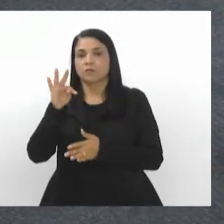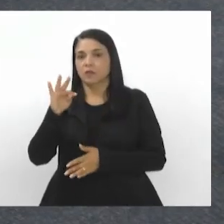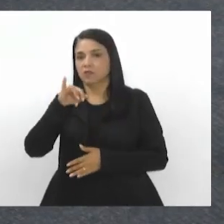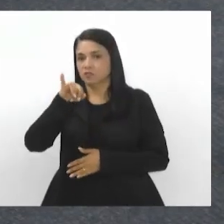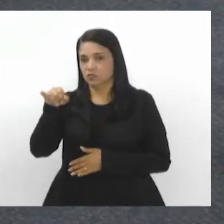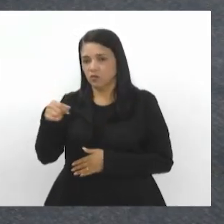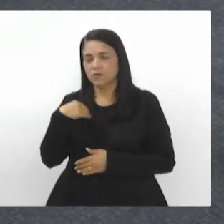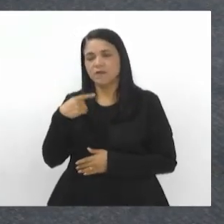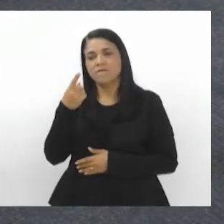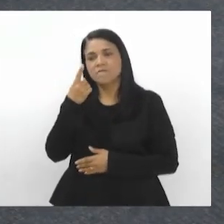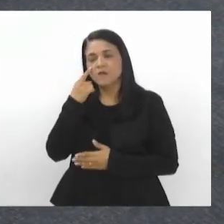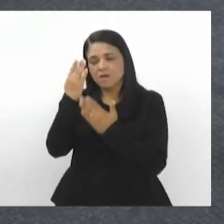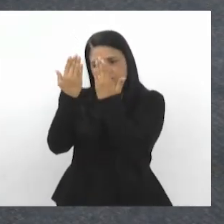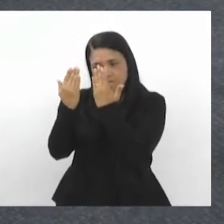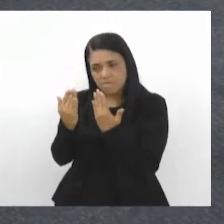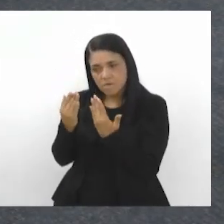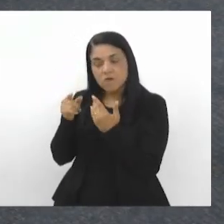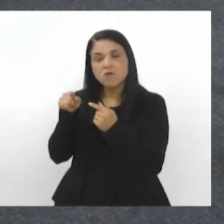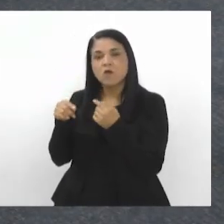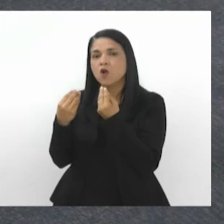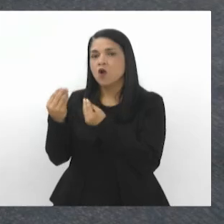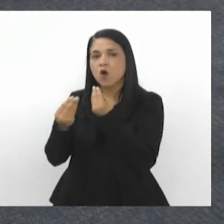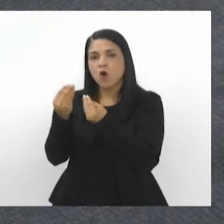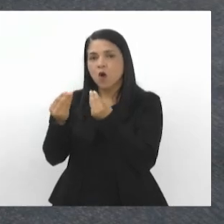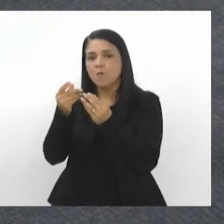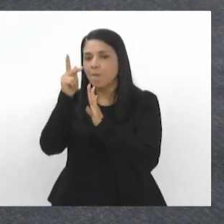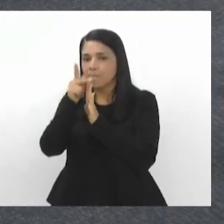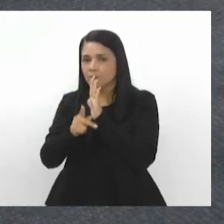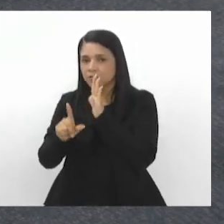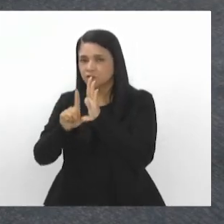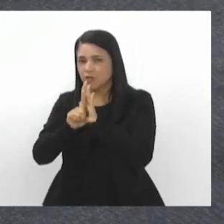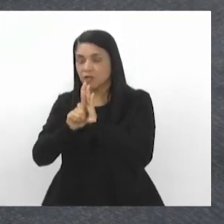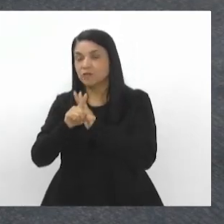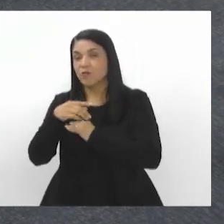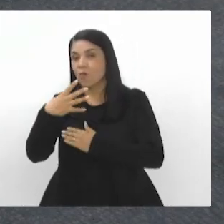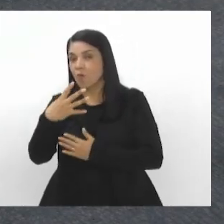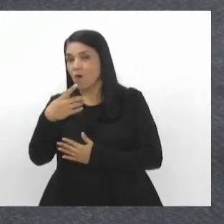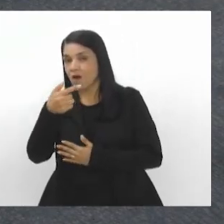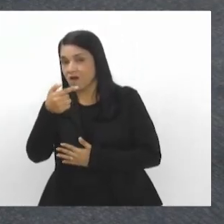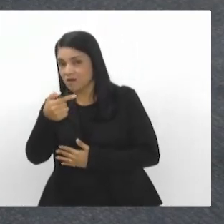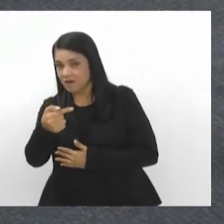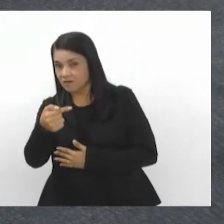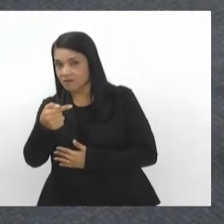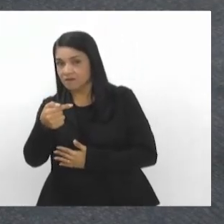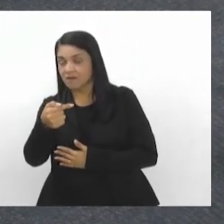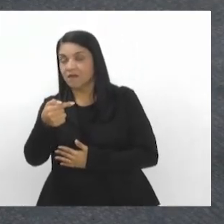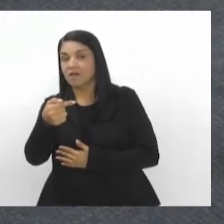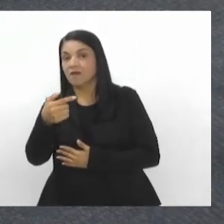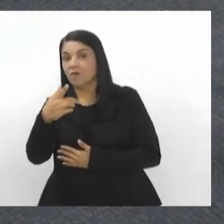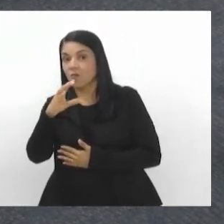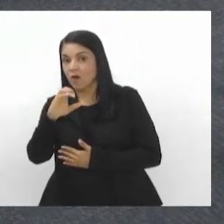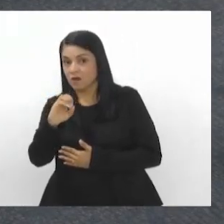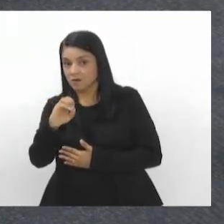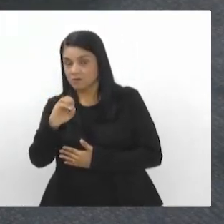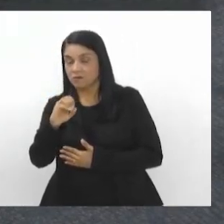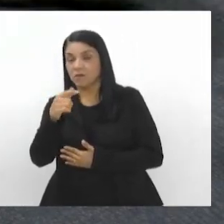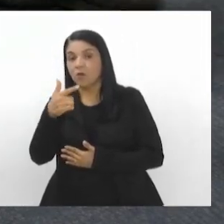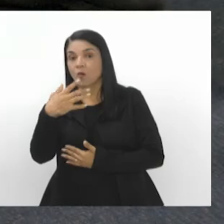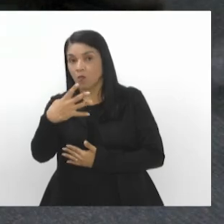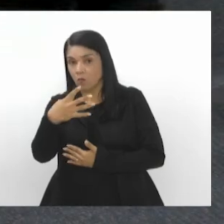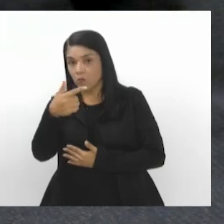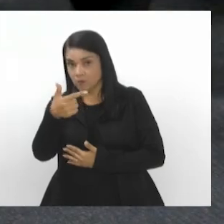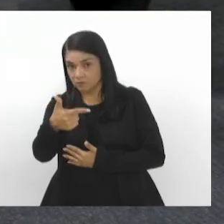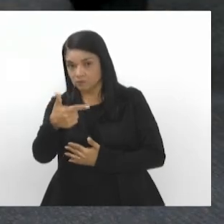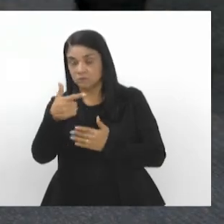está a questão pendente lá, daqueles 40 processos, da questão de história, e a gente tentar